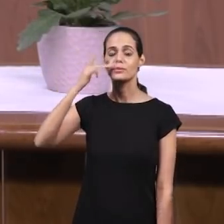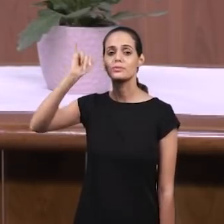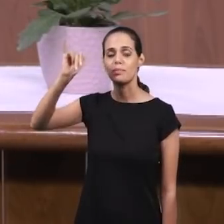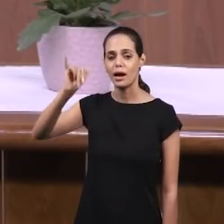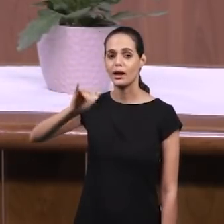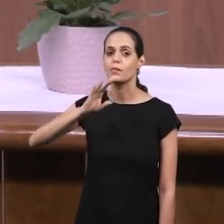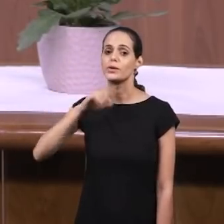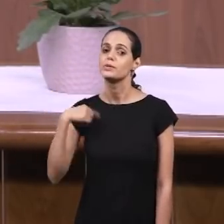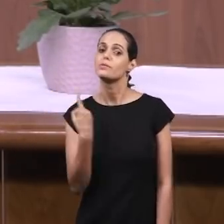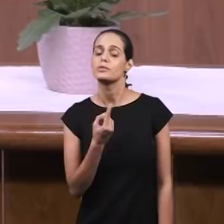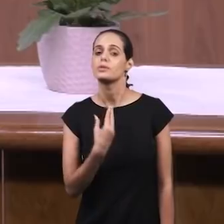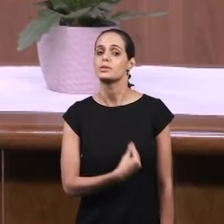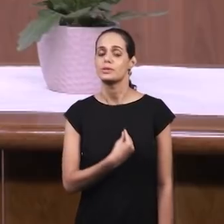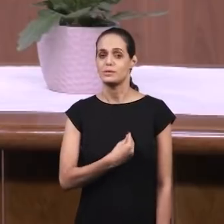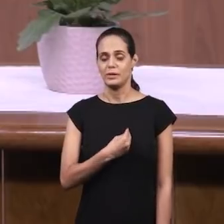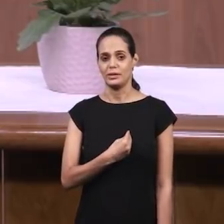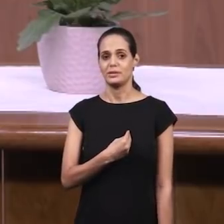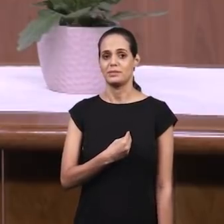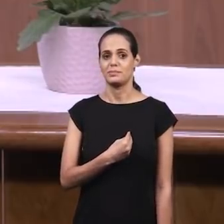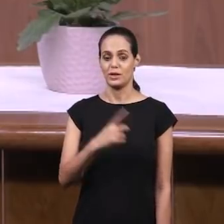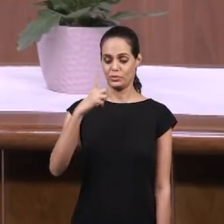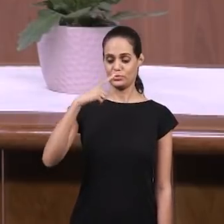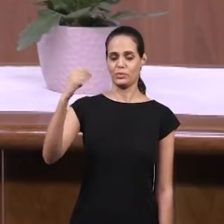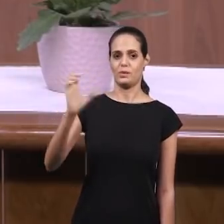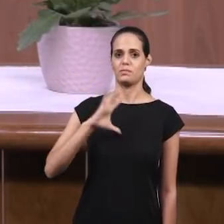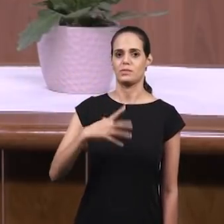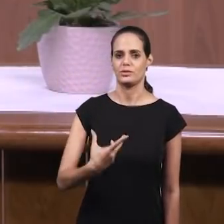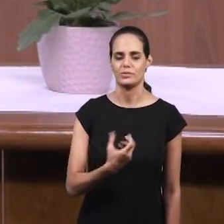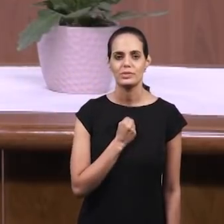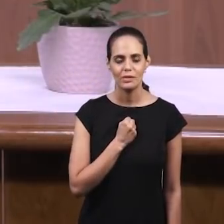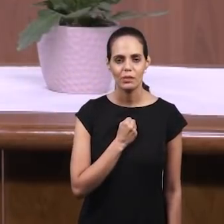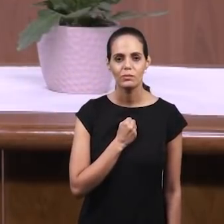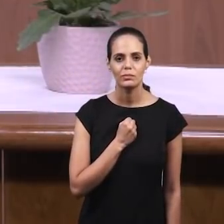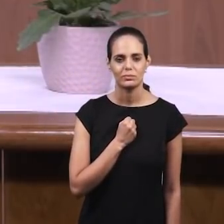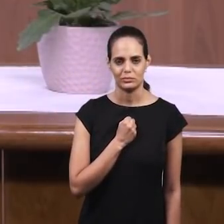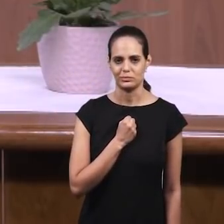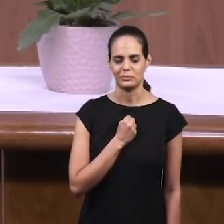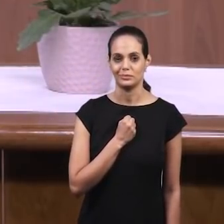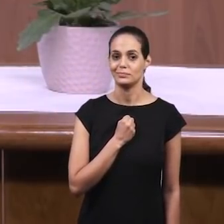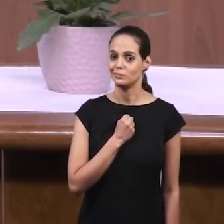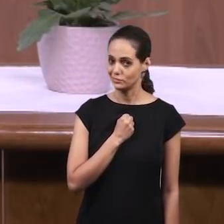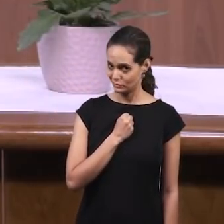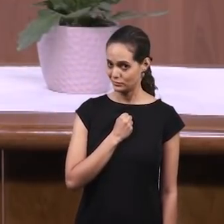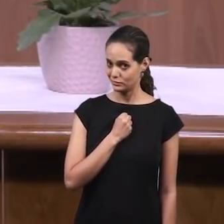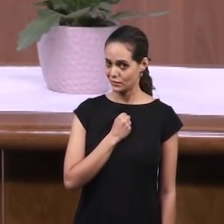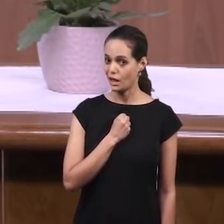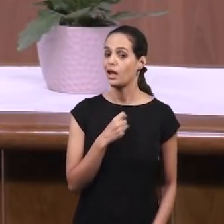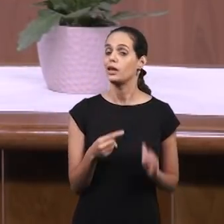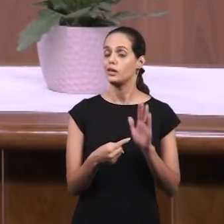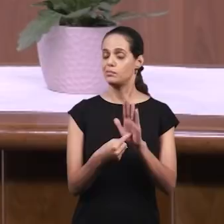conheceu e Ele nos elegeu para uma salvação. Mas lá diz que foi em